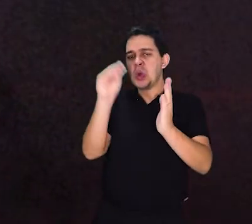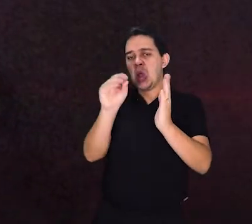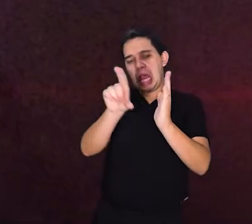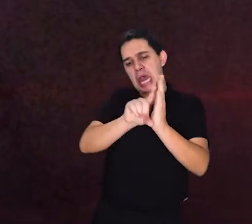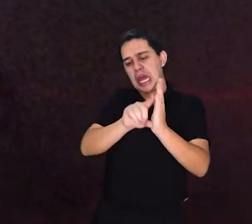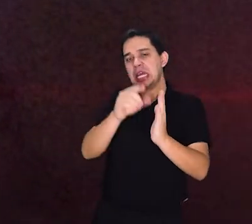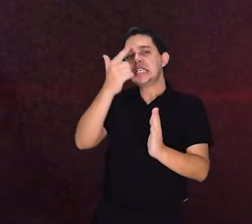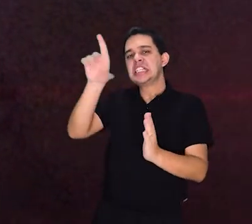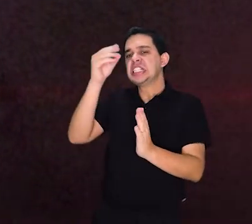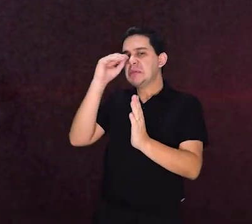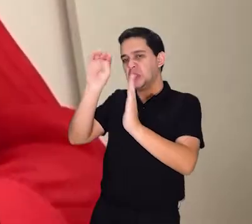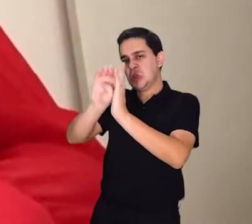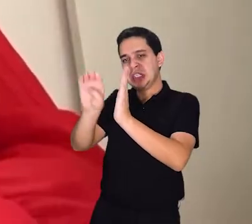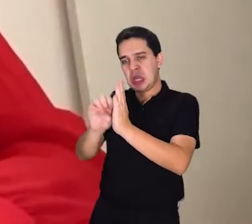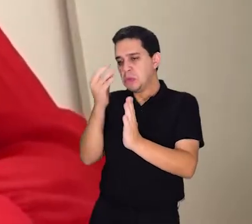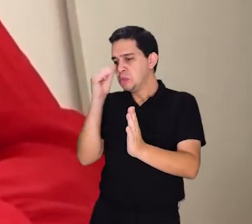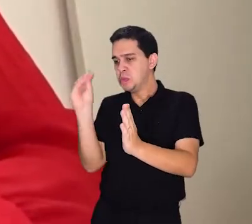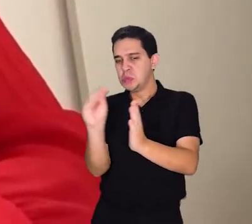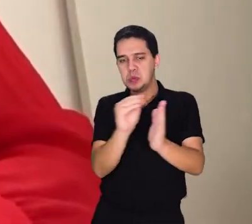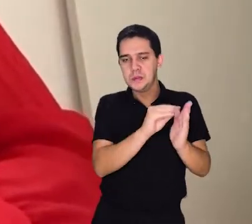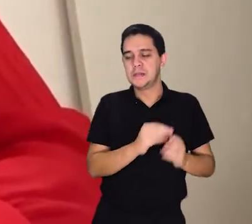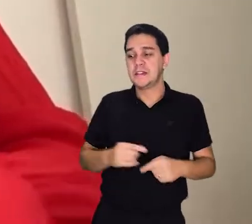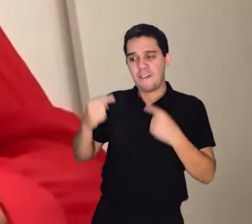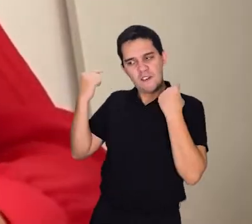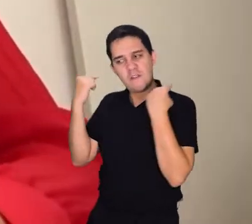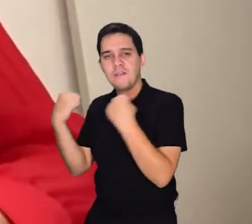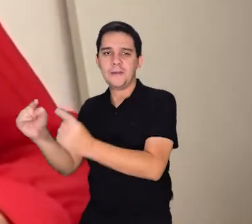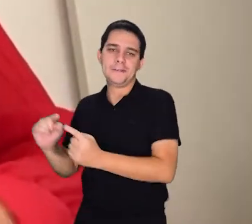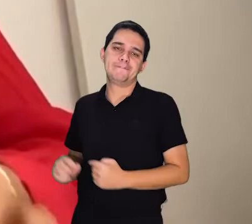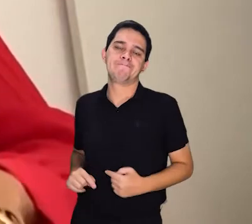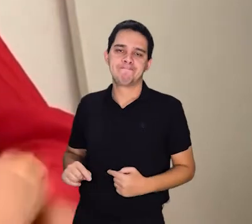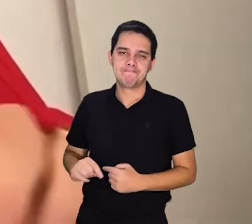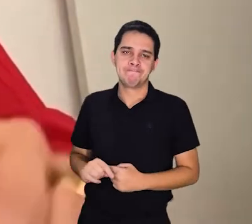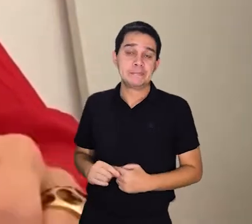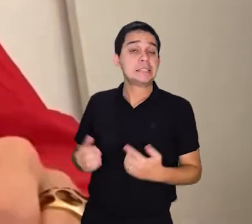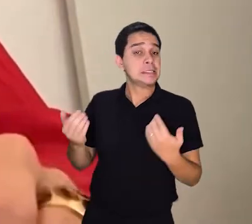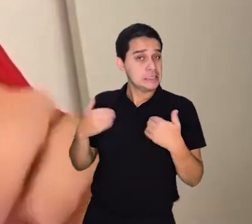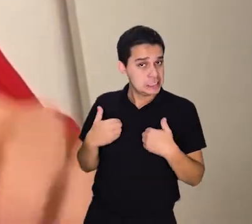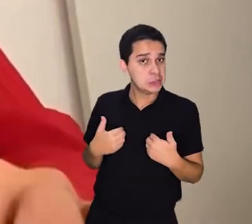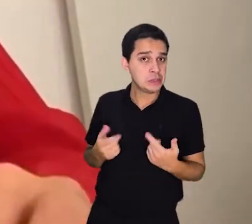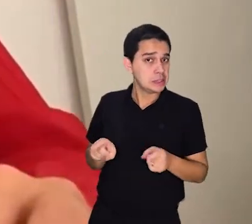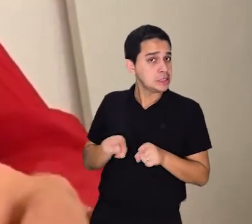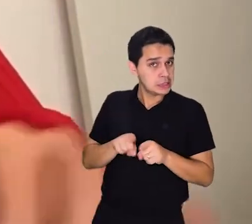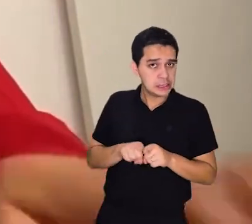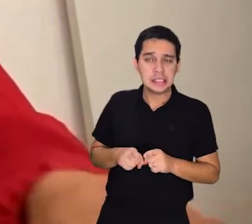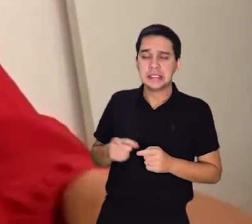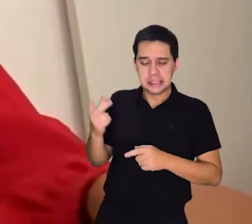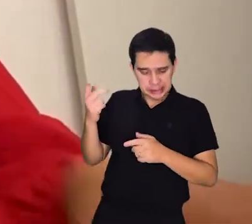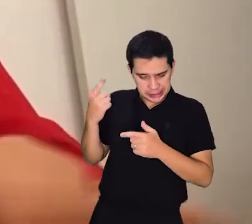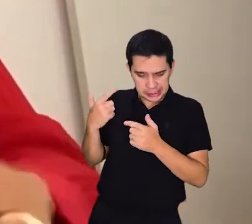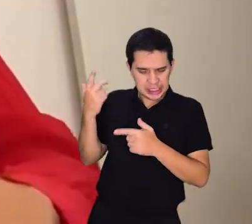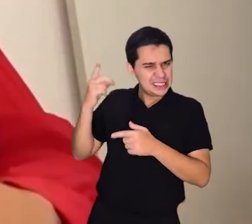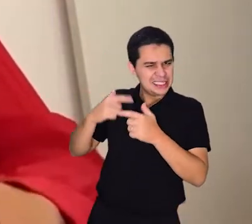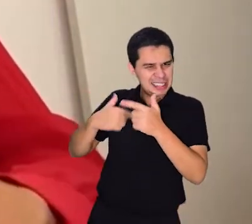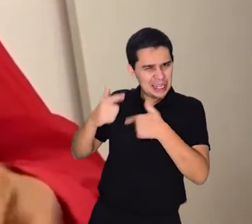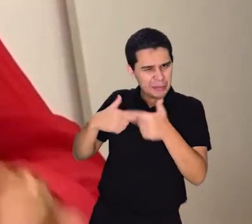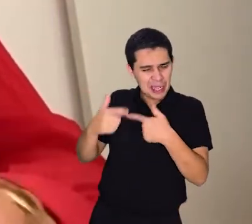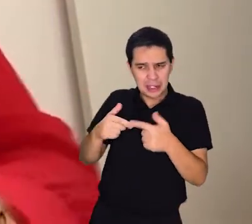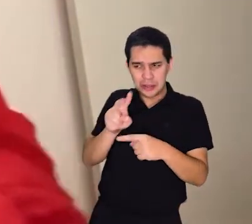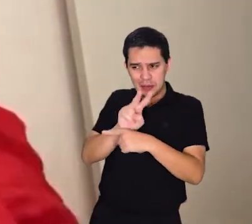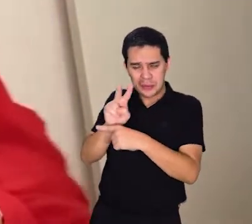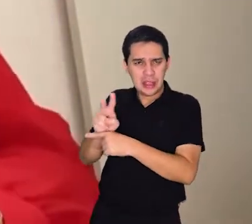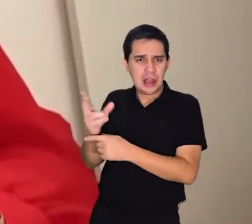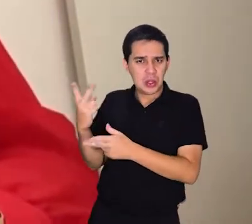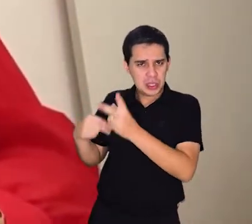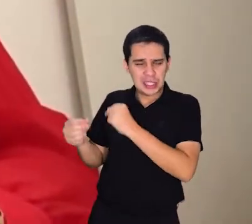gente sabe, né, e eu tenho muitos anos de experiência na área da infância, que esses adolescentes, eles também transgridem lá dentro, né? Quando a gente